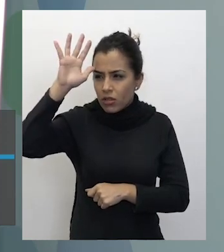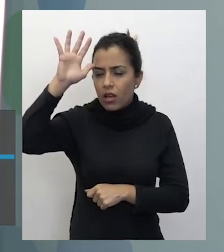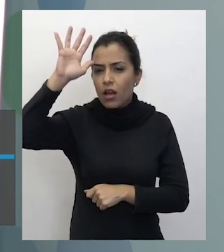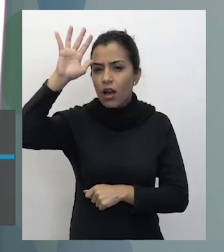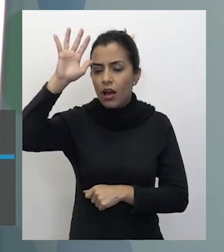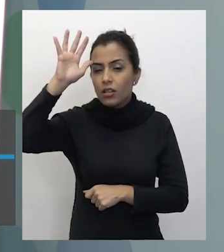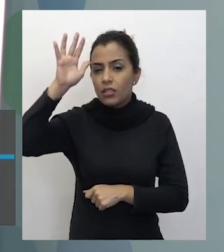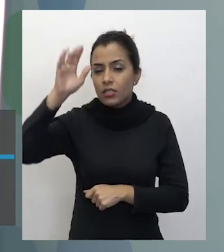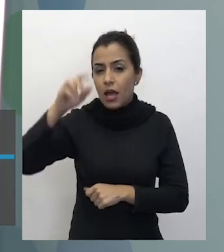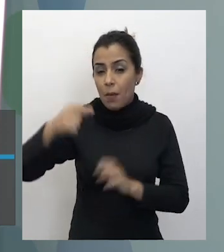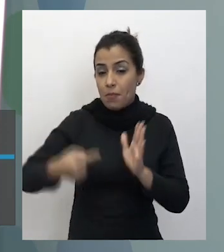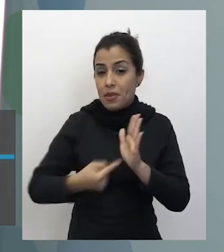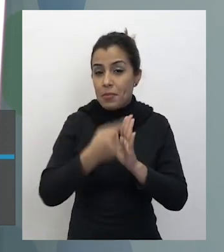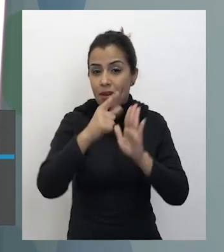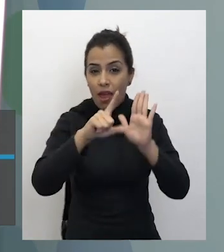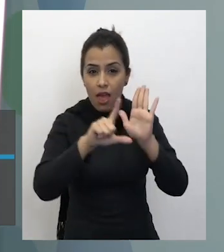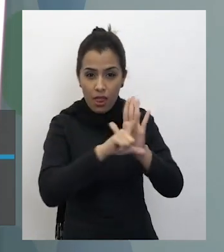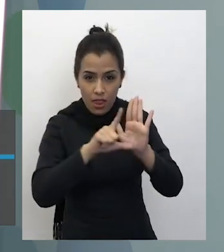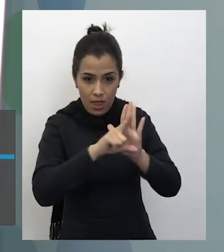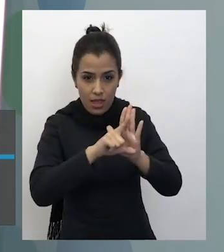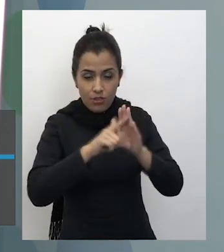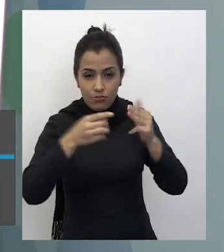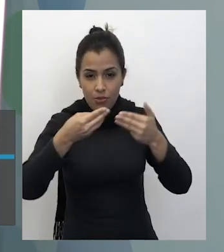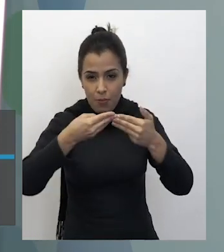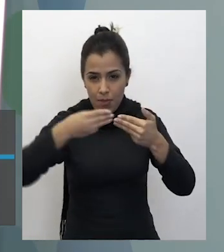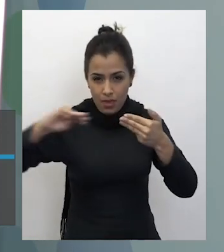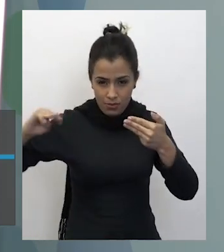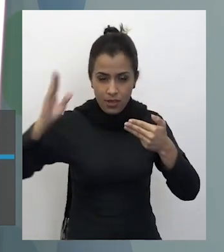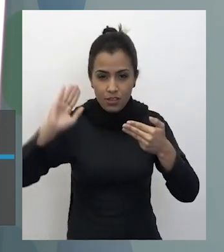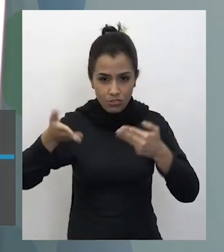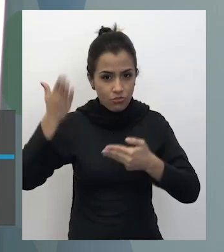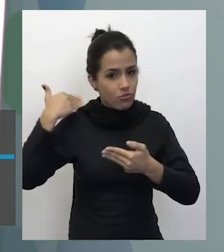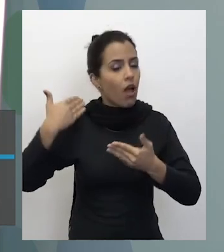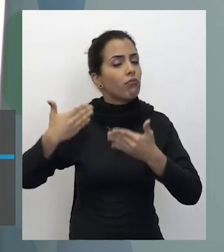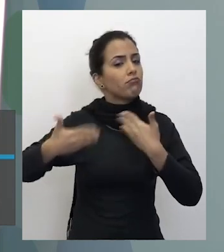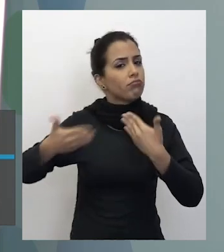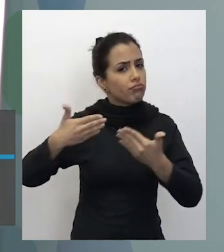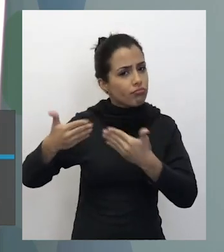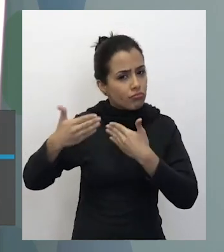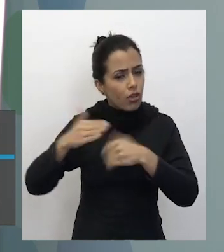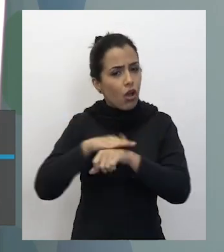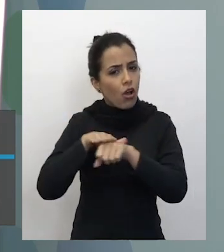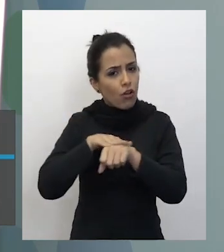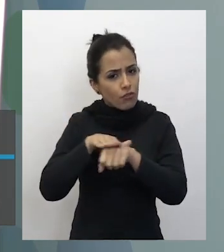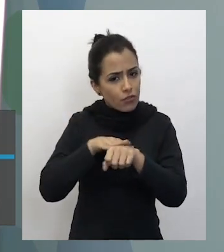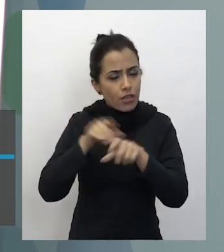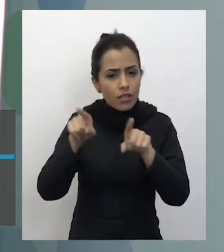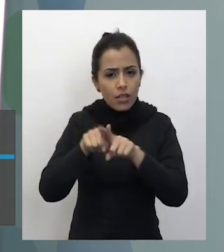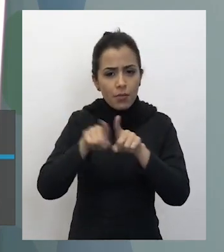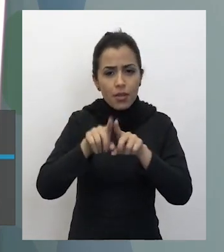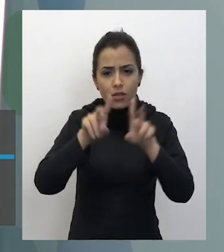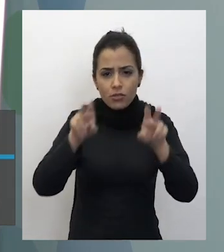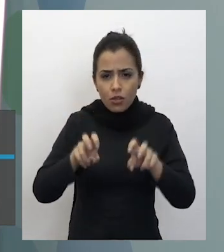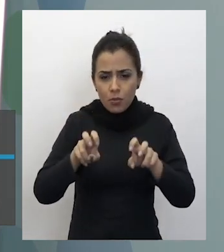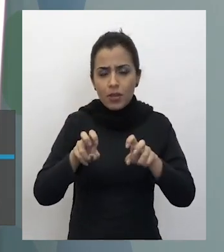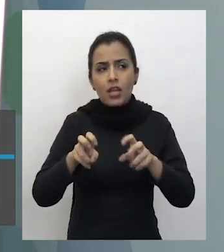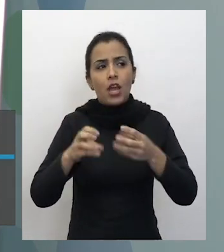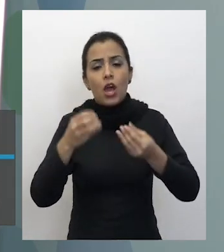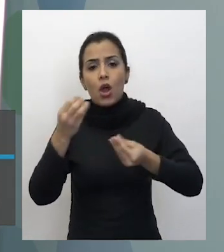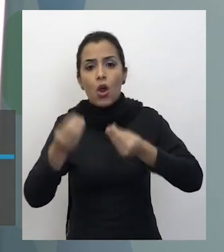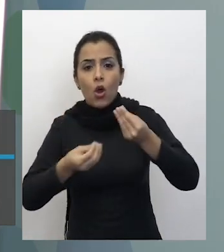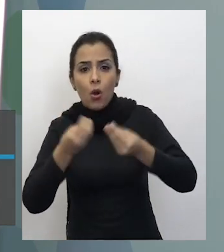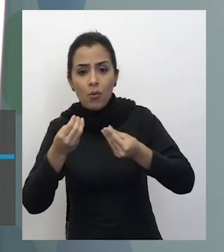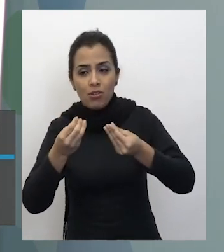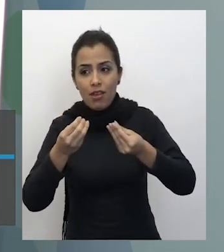lei de Mendel aí que a gente já discutiu, a questão da segregação, a questão de receber parte